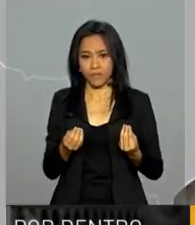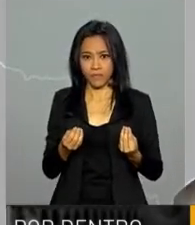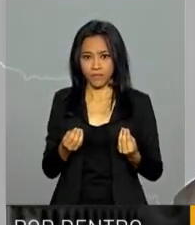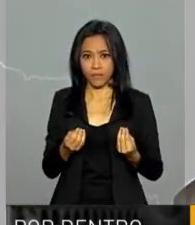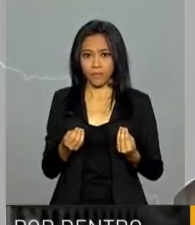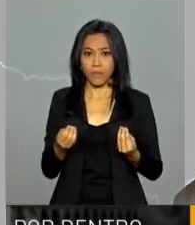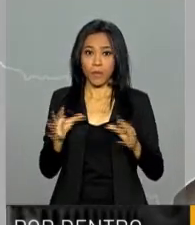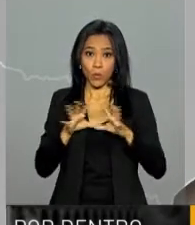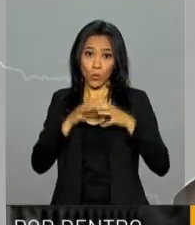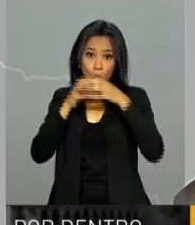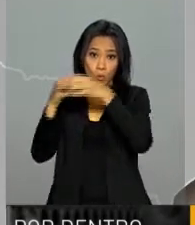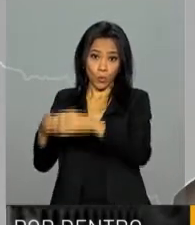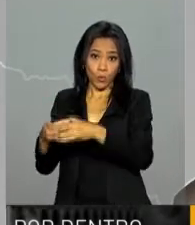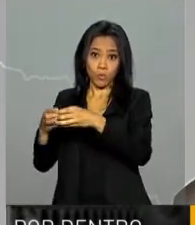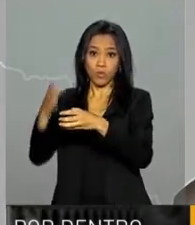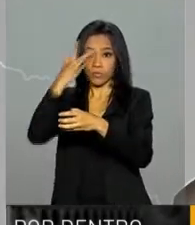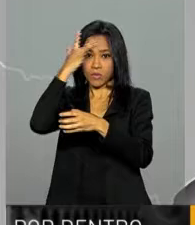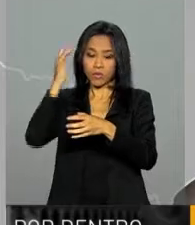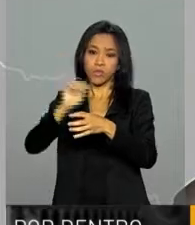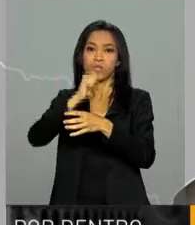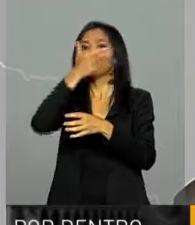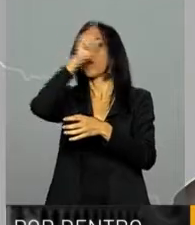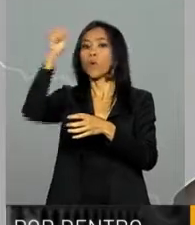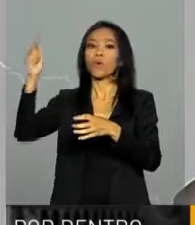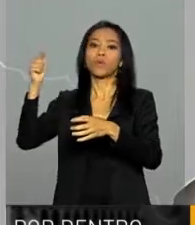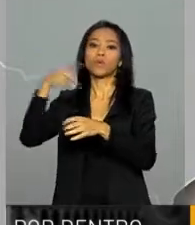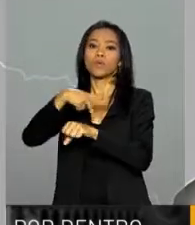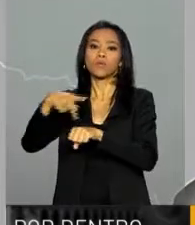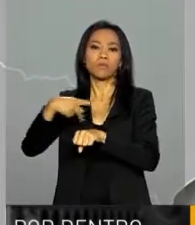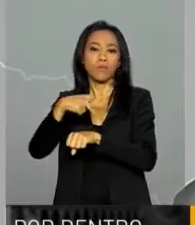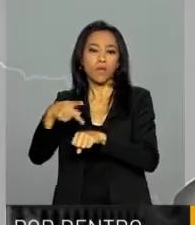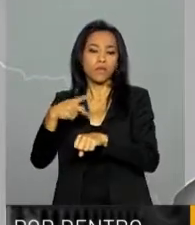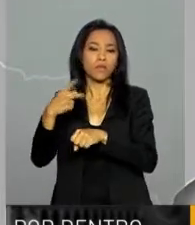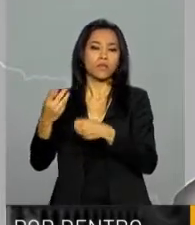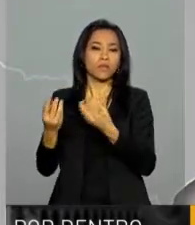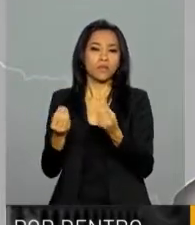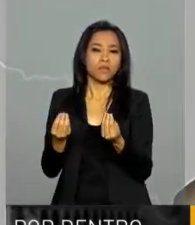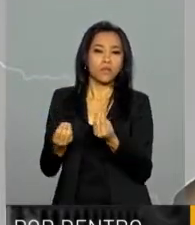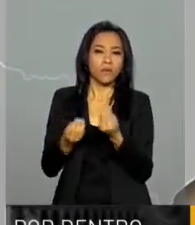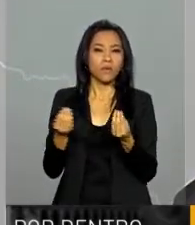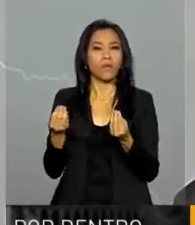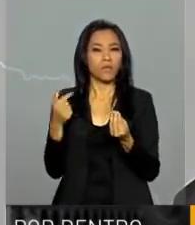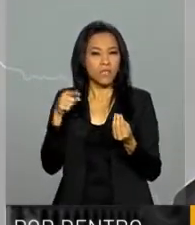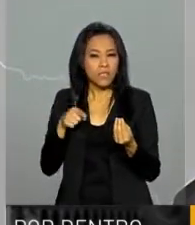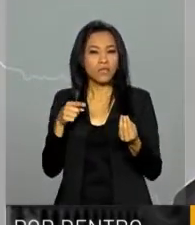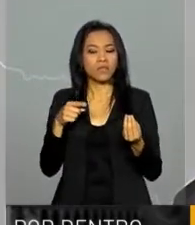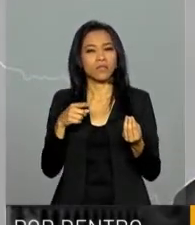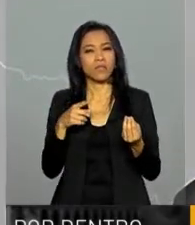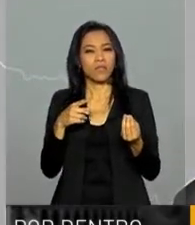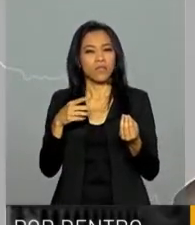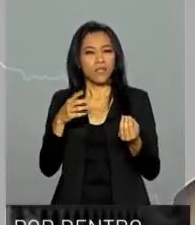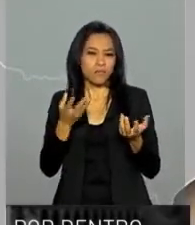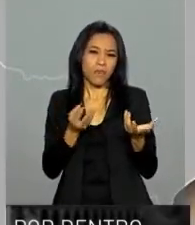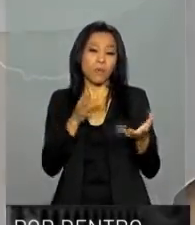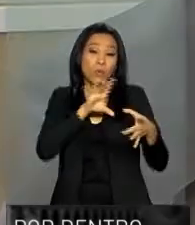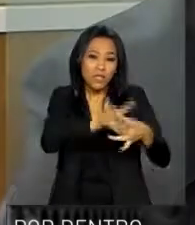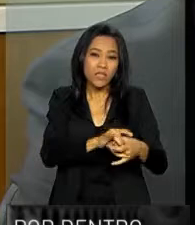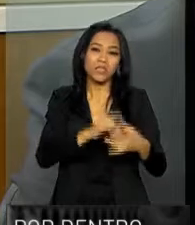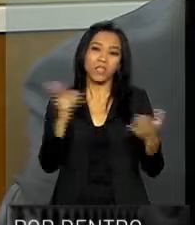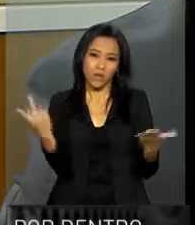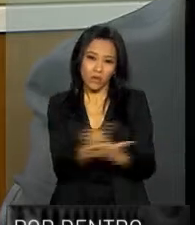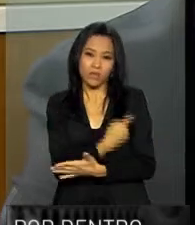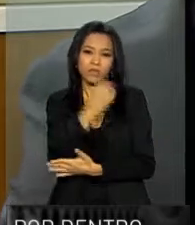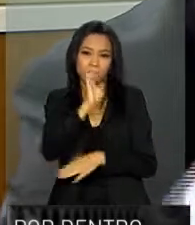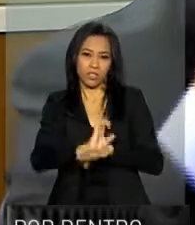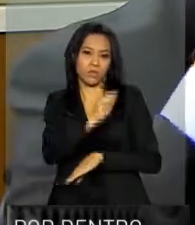à cidade do rio de janeiro também se isso é a própria mensurar o impacto negativo do turismo da cidade o rio de janeiro é uma